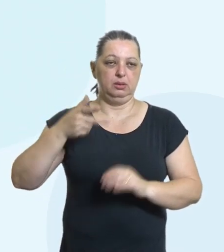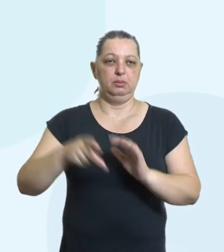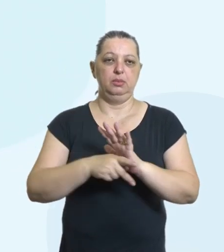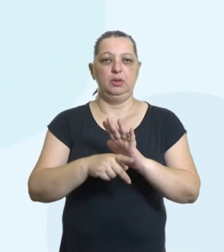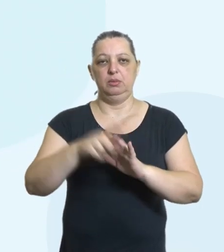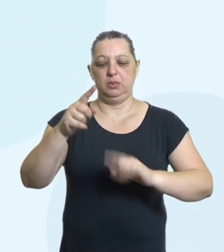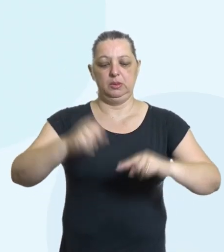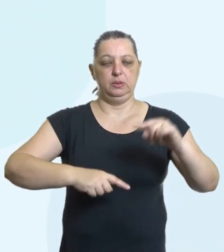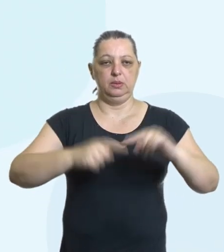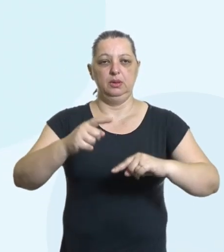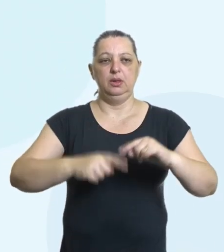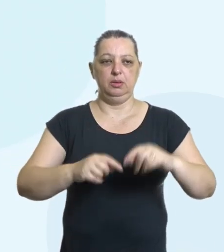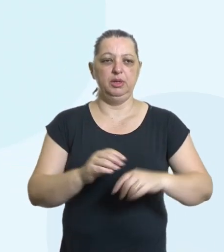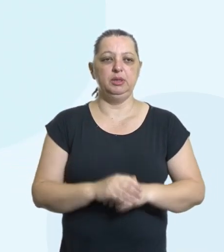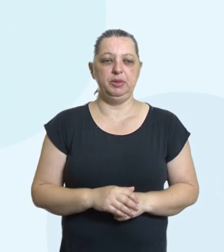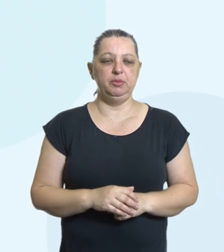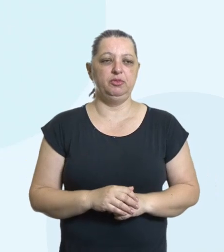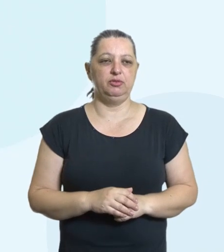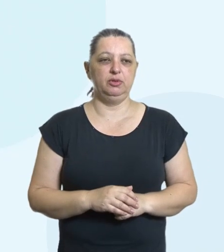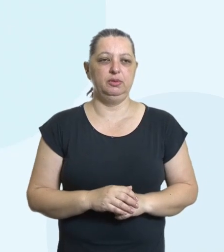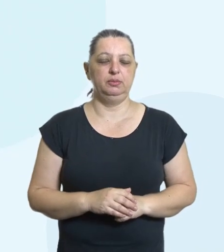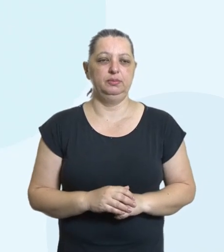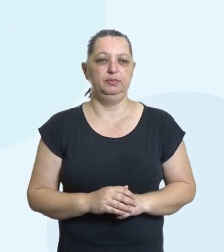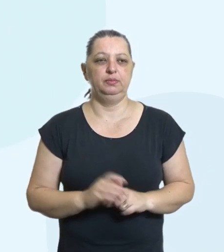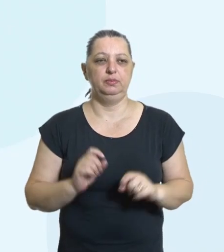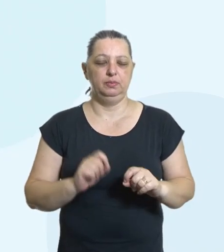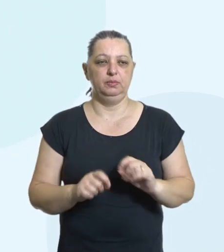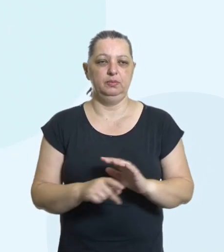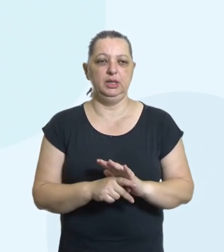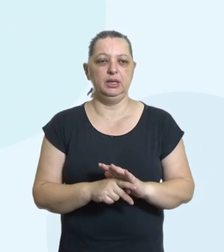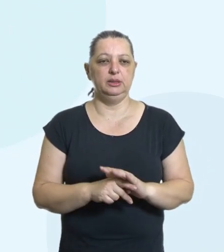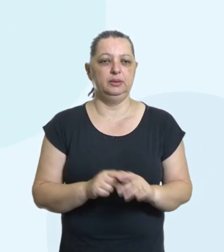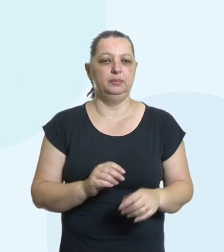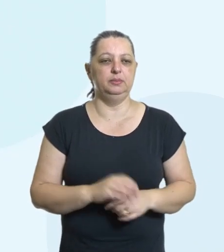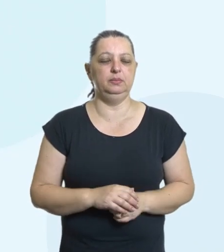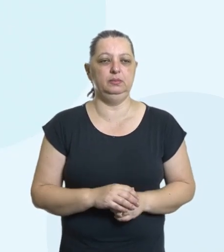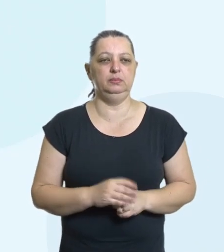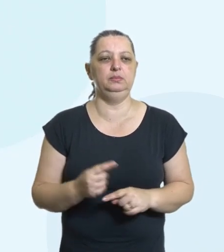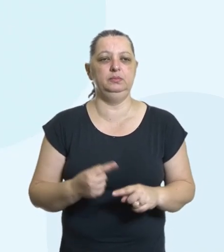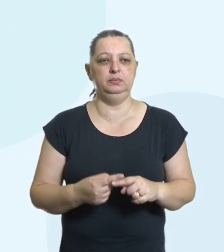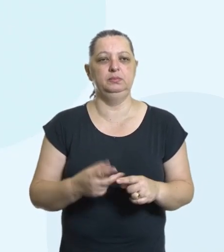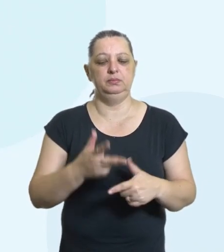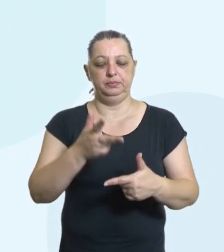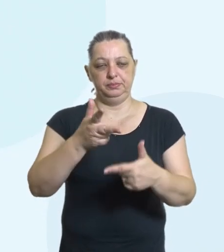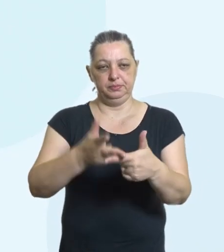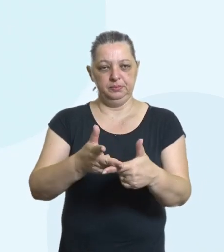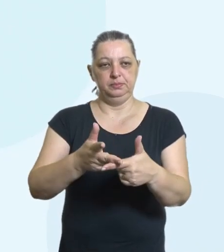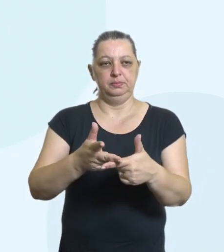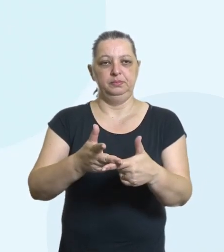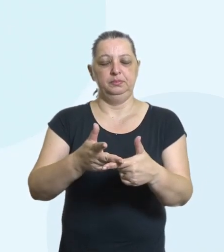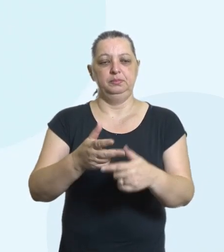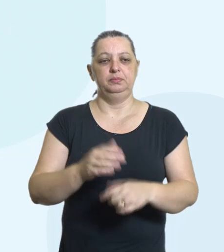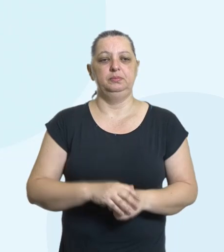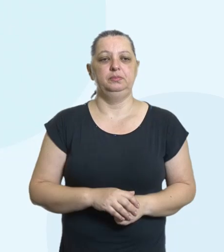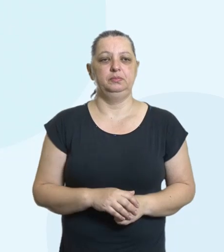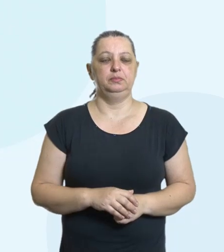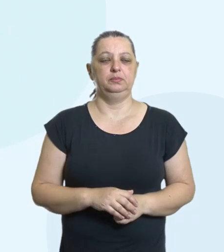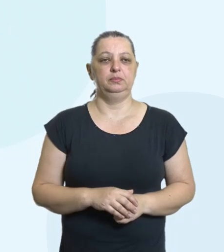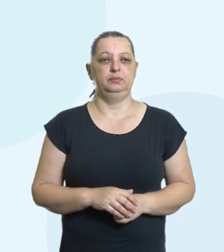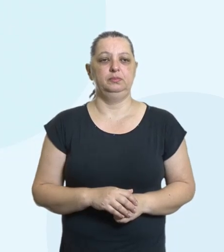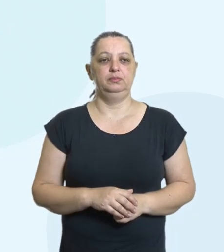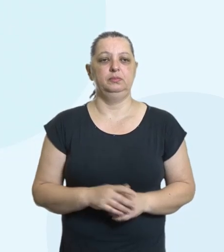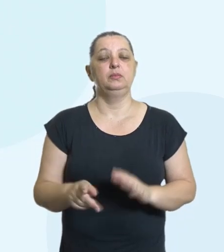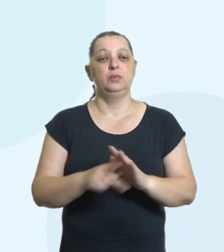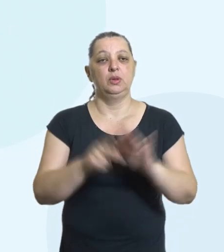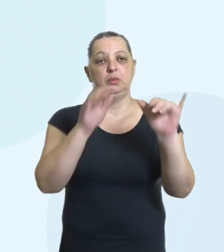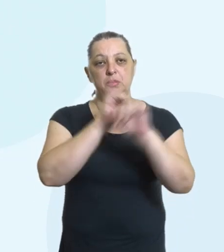material curricular. A audiodescrição, ela se destina mais a um vídeo, a uma